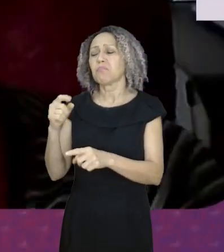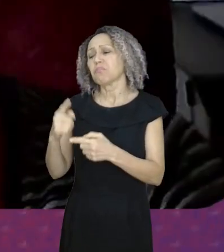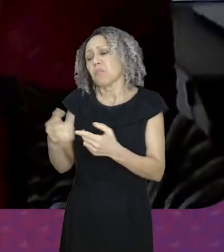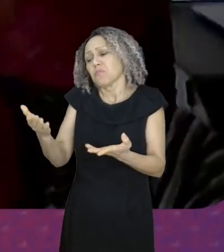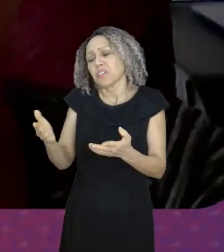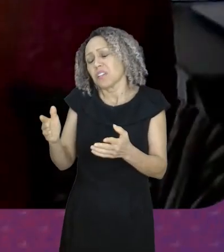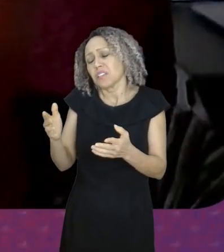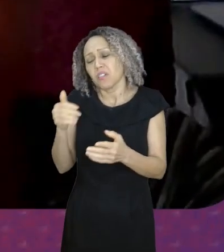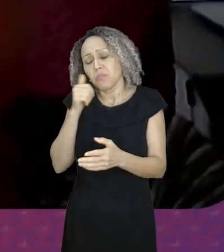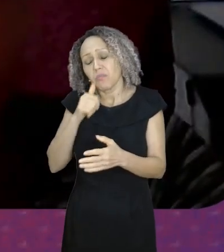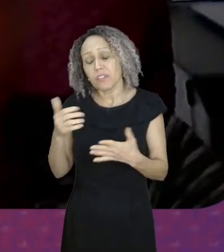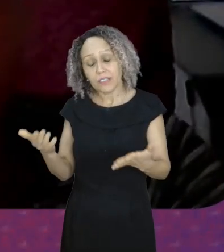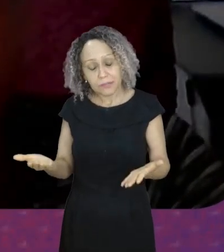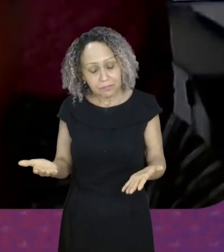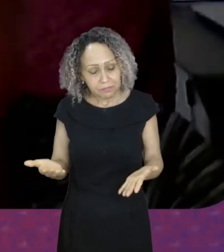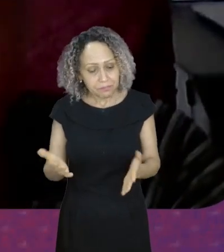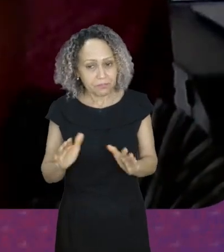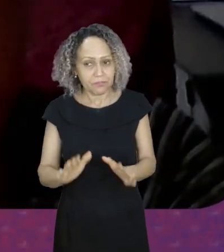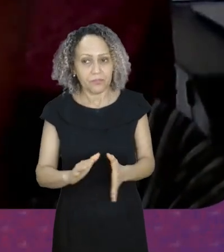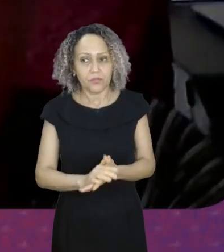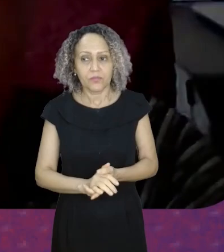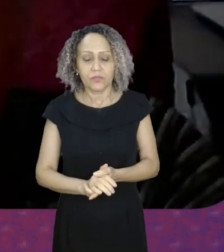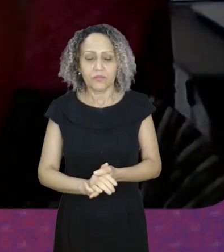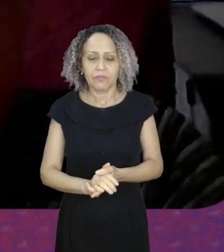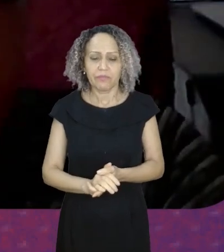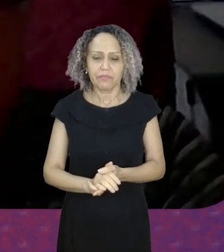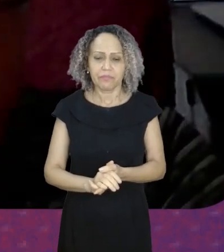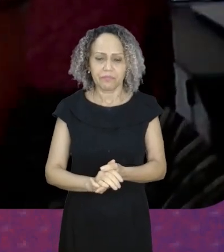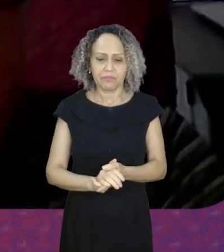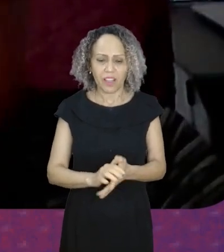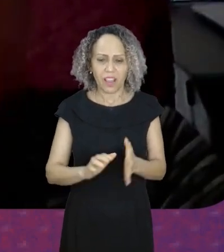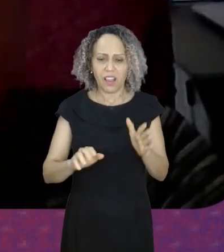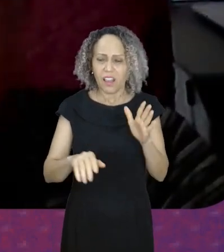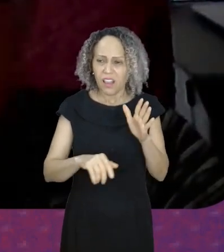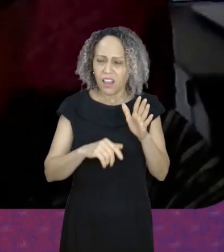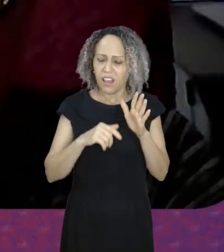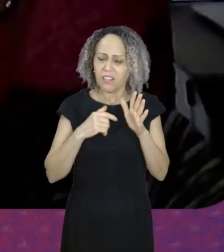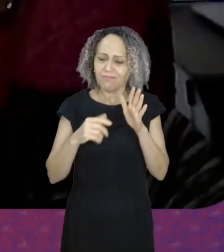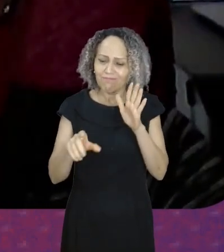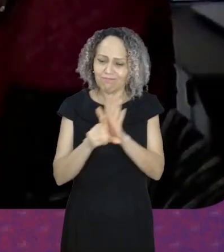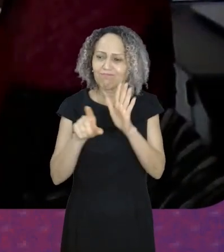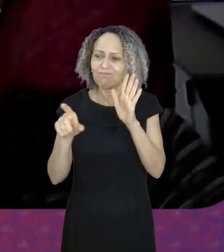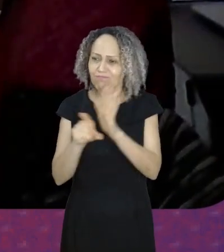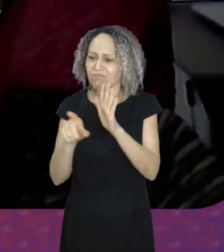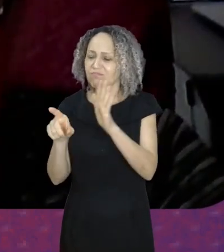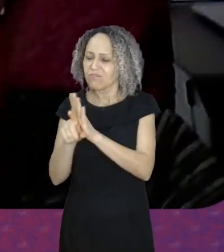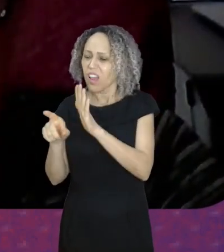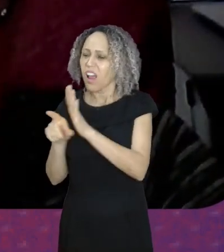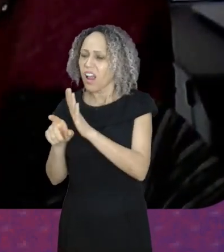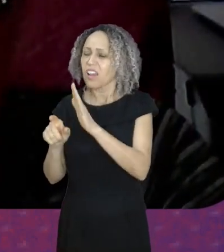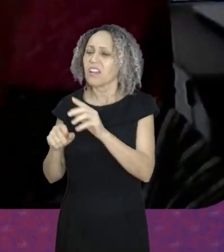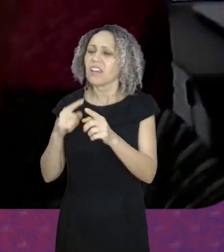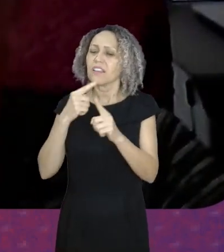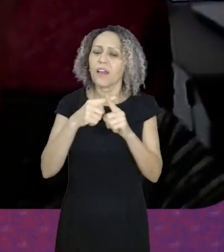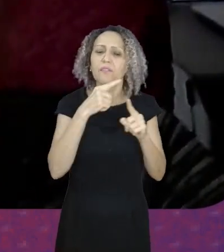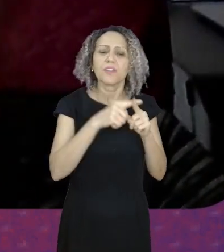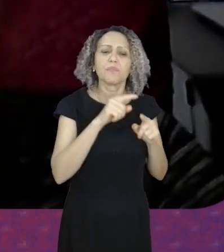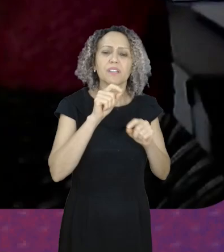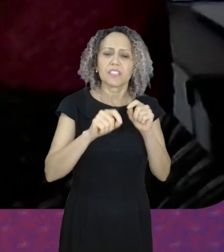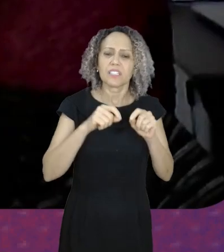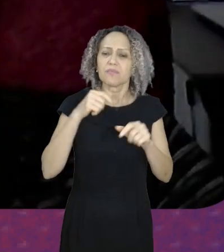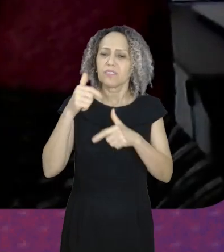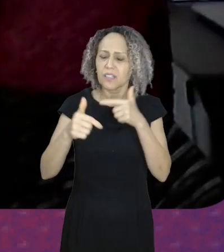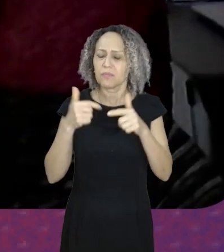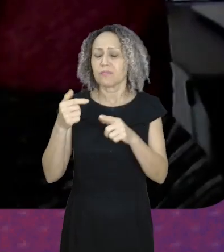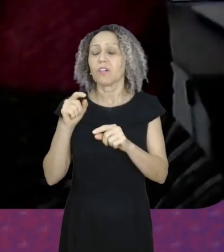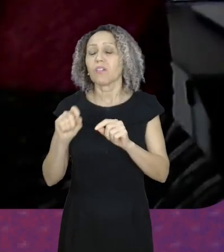As ações afirmativas, elas são políticas intencionais realizadas